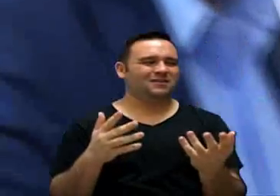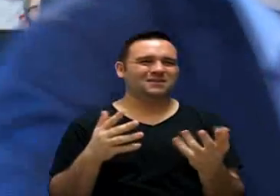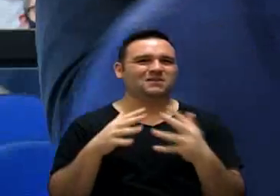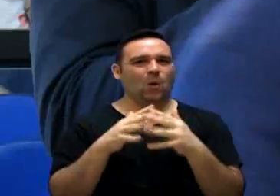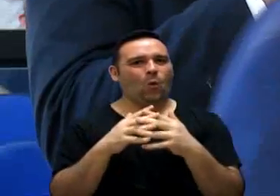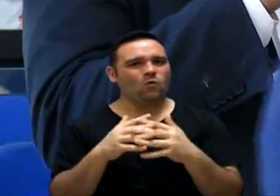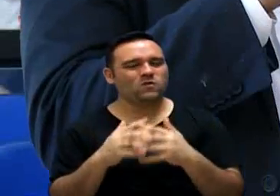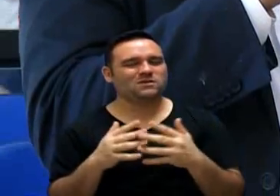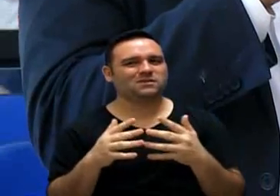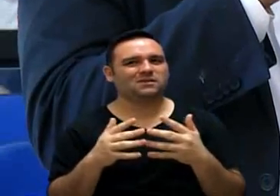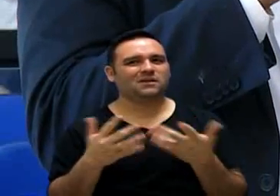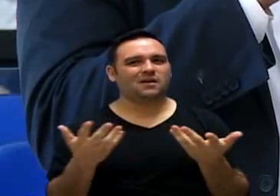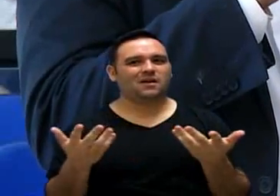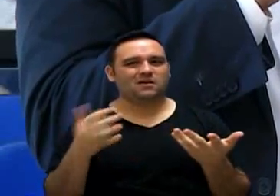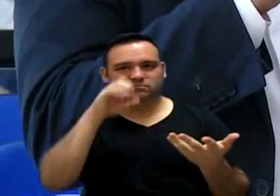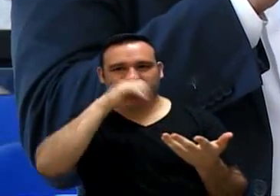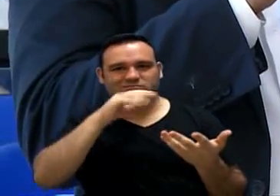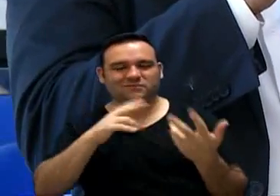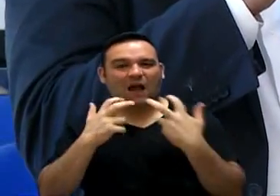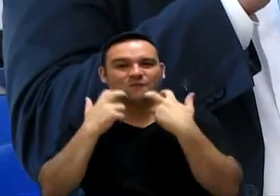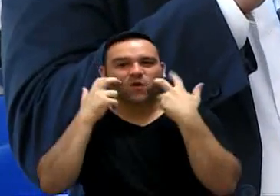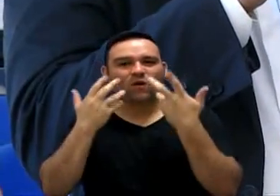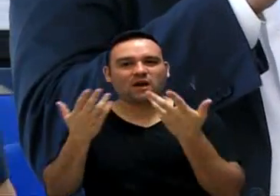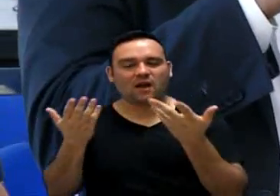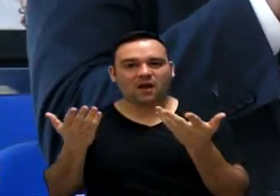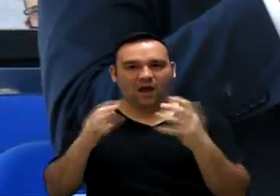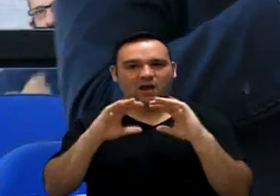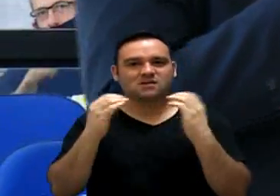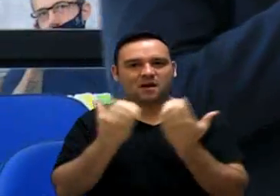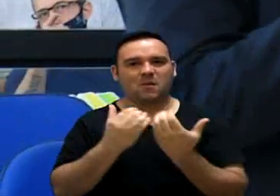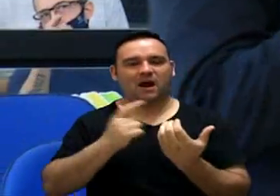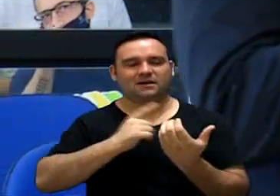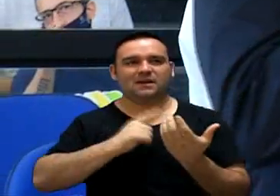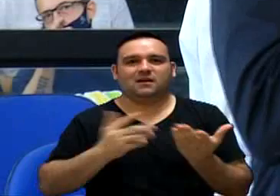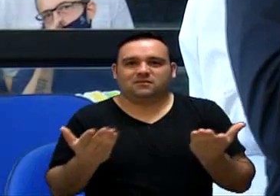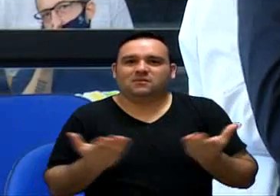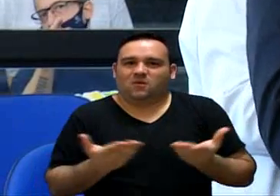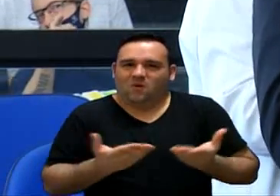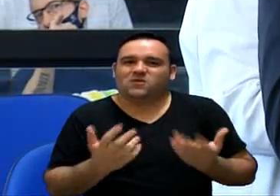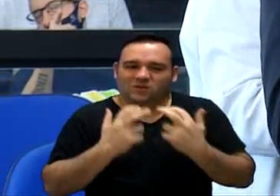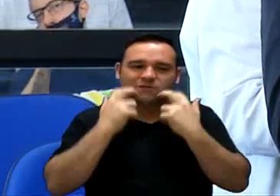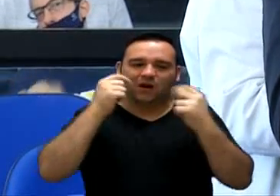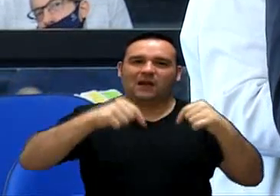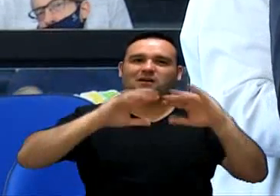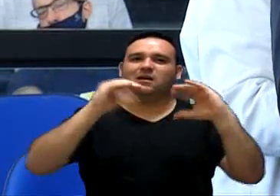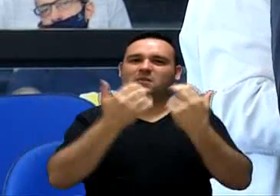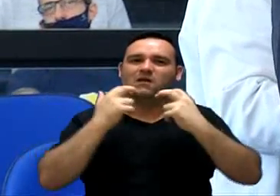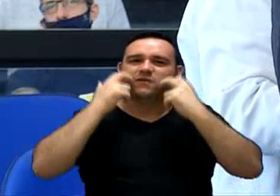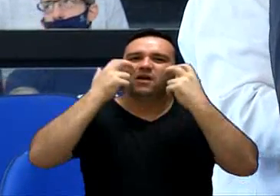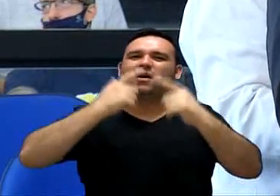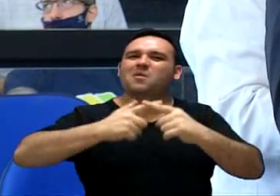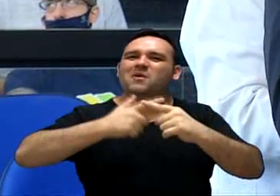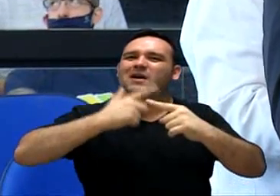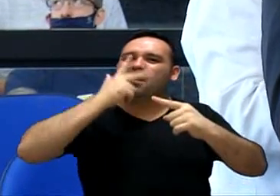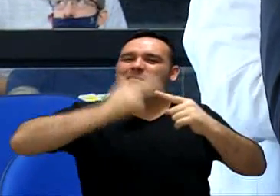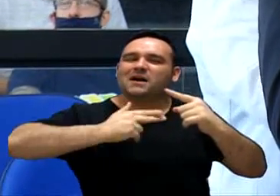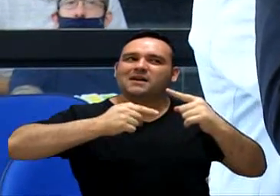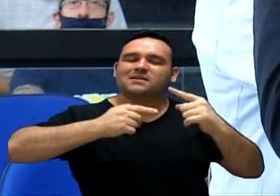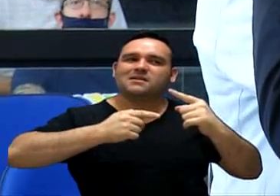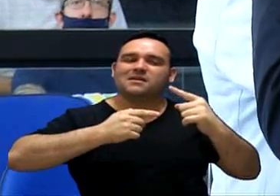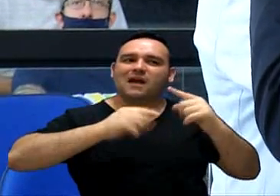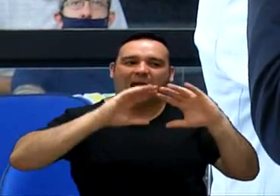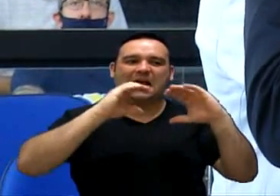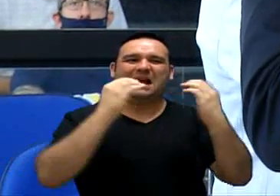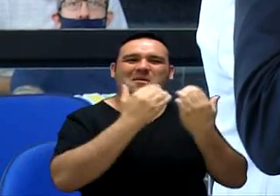misture com o vexame que essa casa, ela hoje passou. É o enfraquecimento do